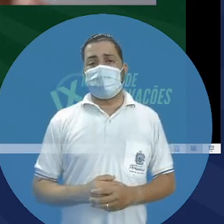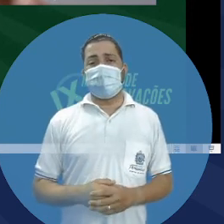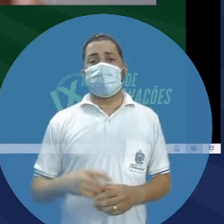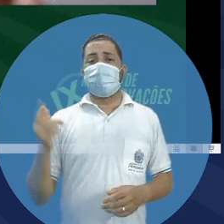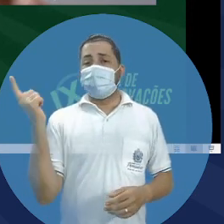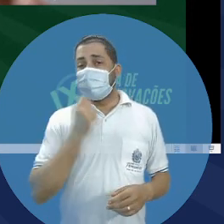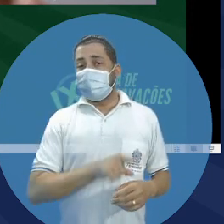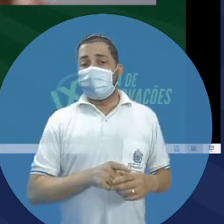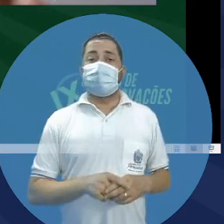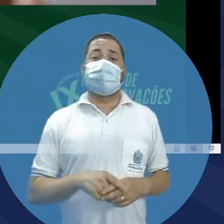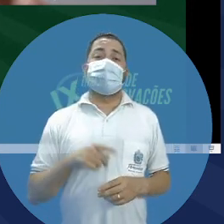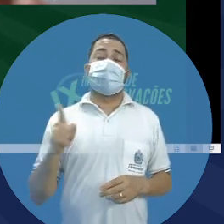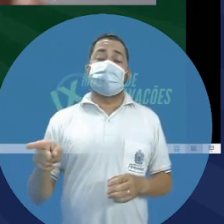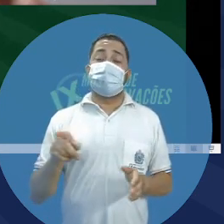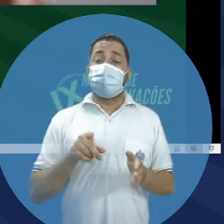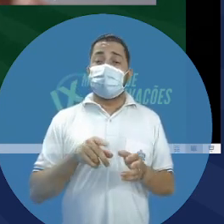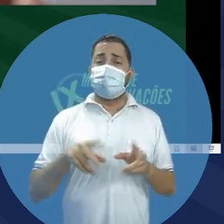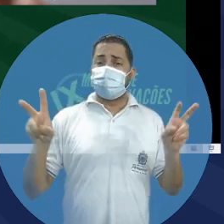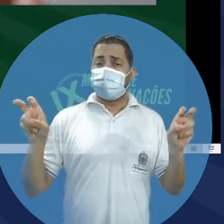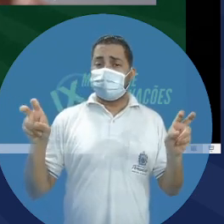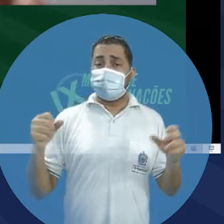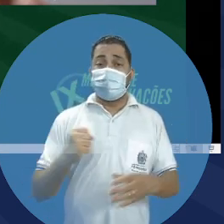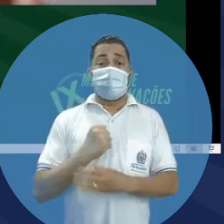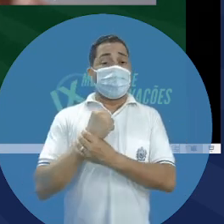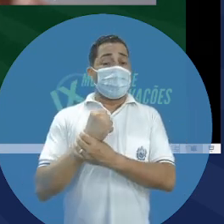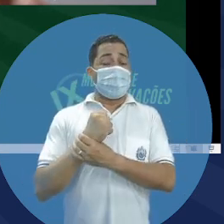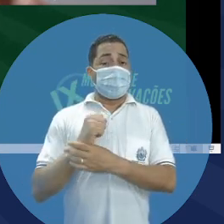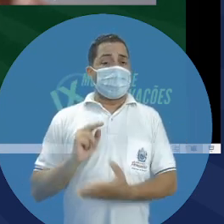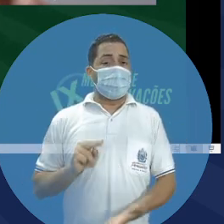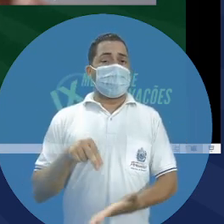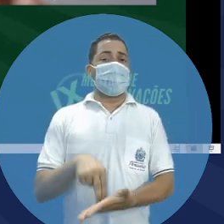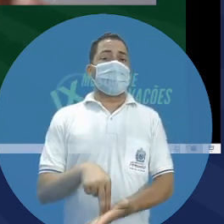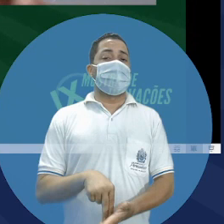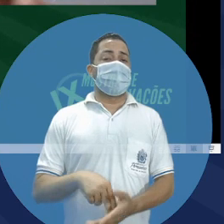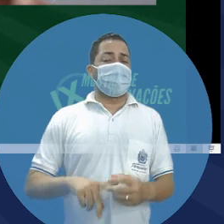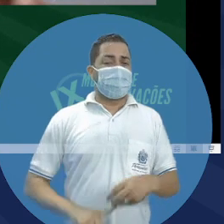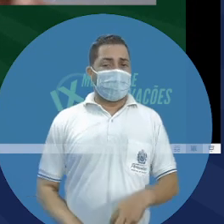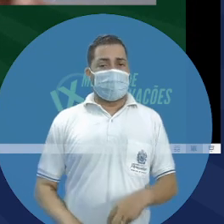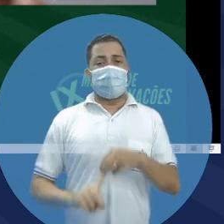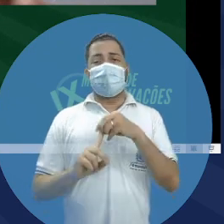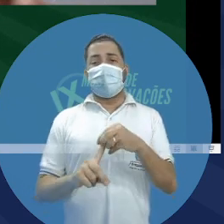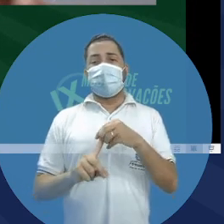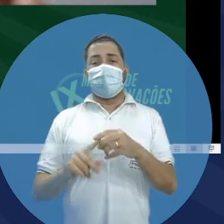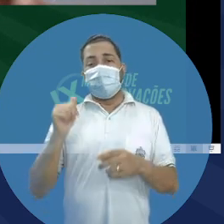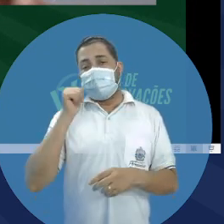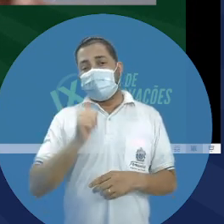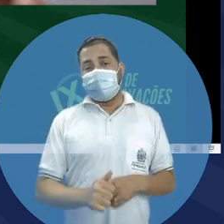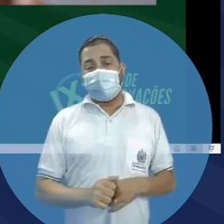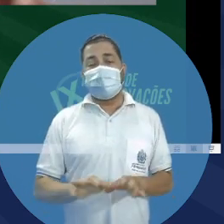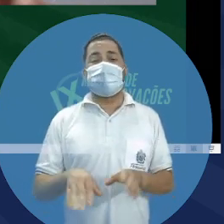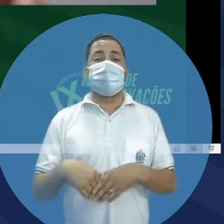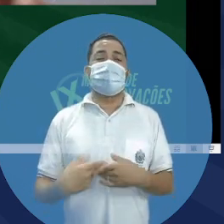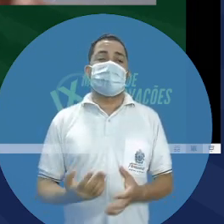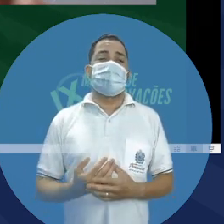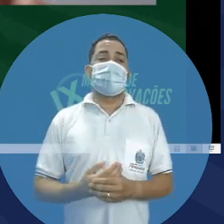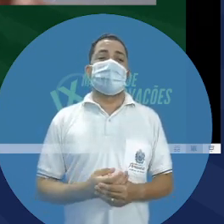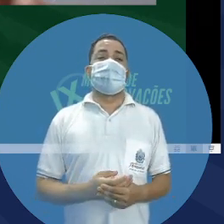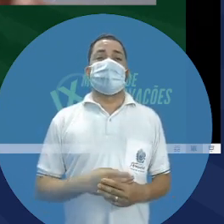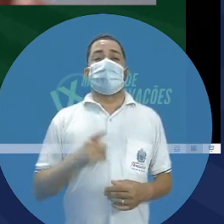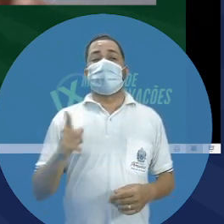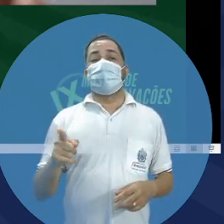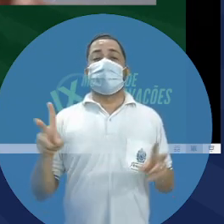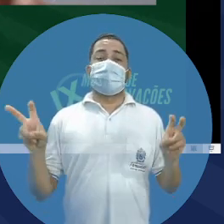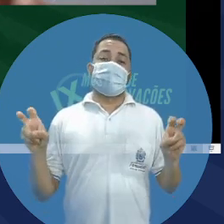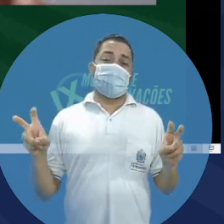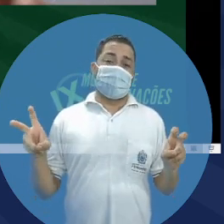essa questão de proteção, de empoderamento, principalmente da mulher. Então, essas temáticas,